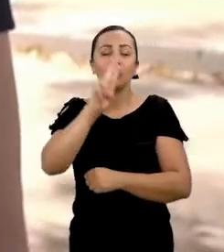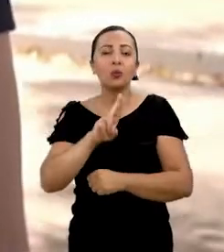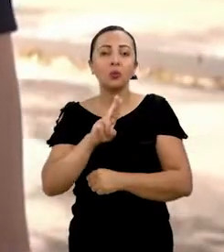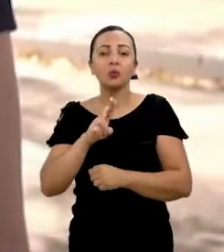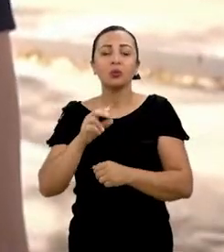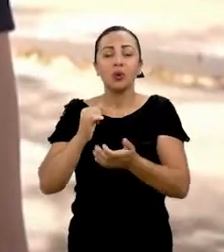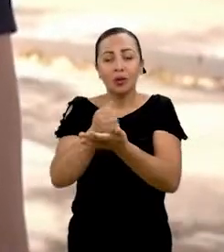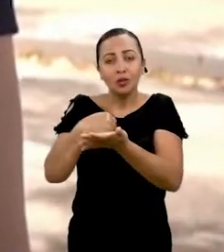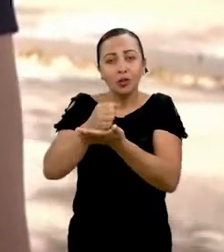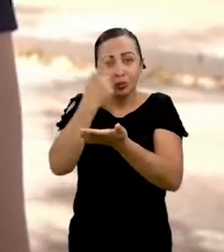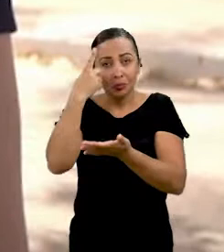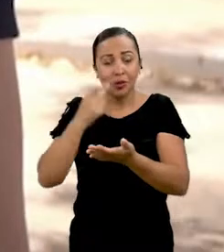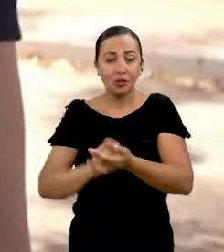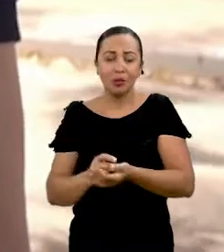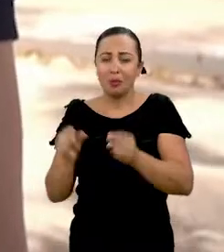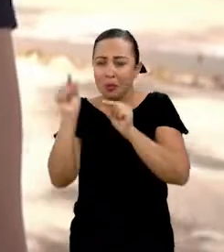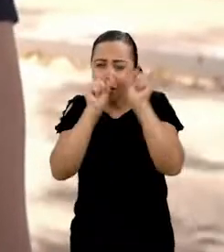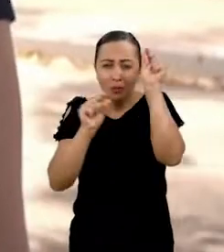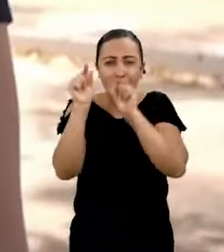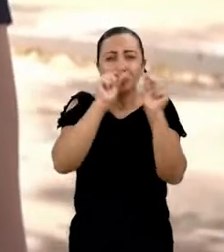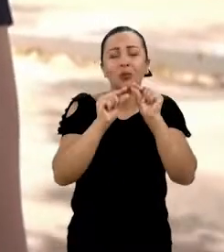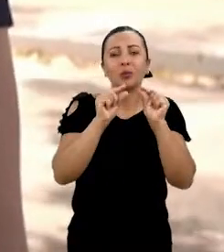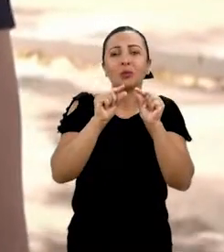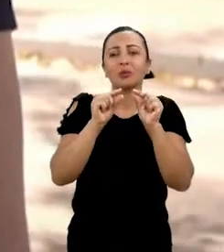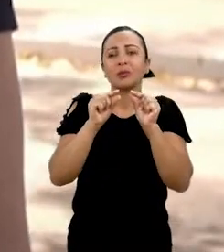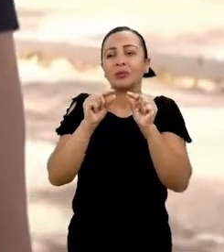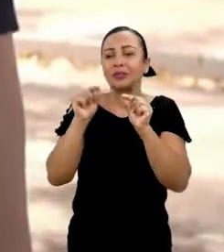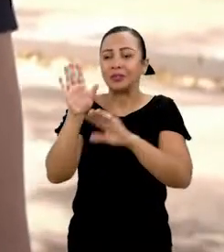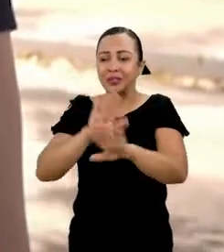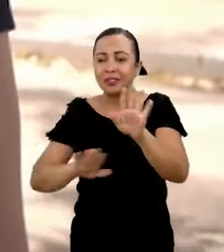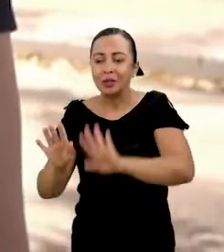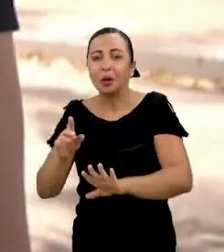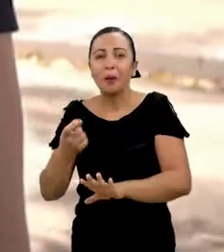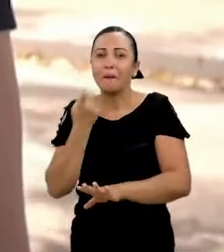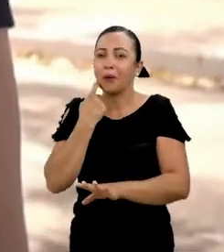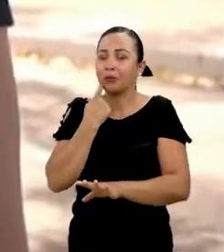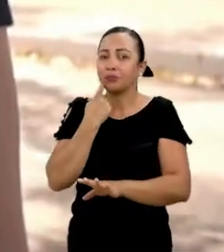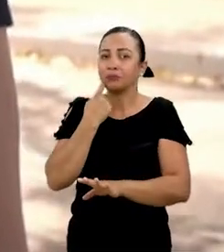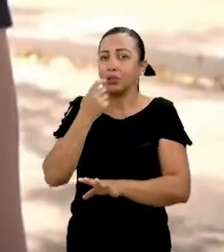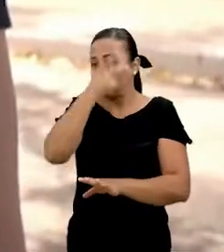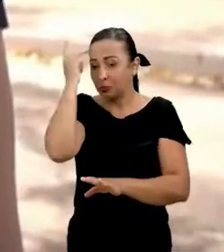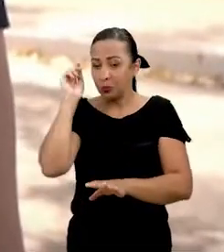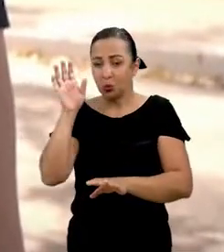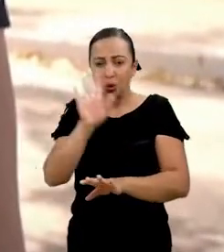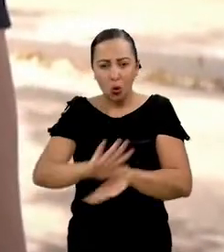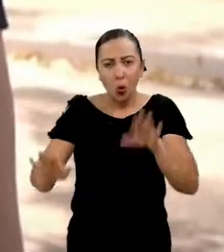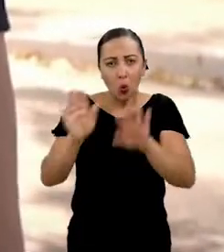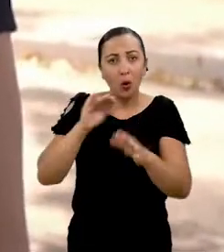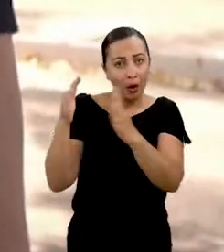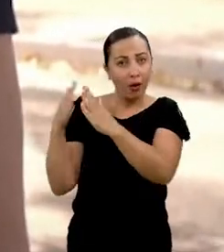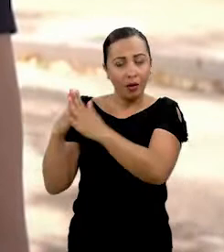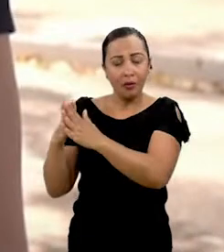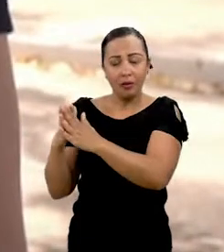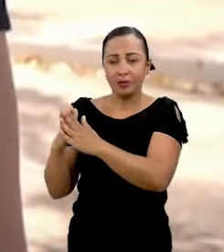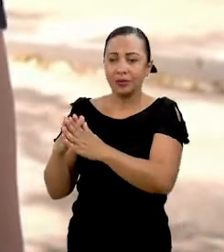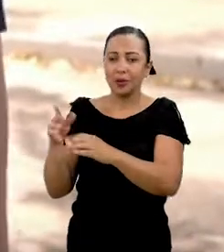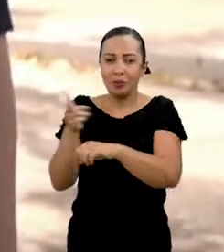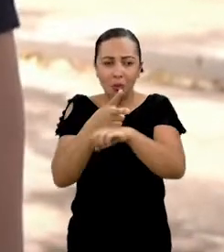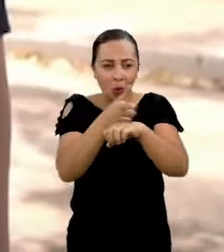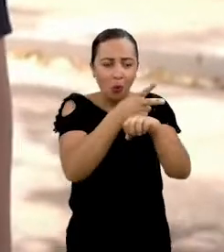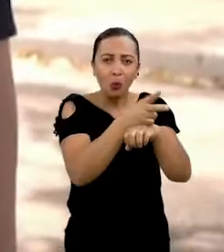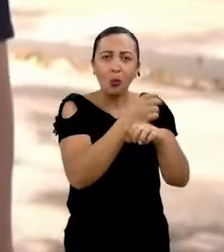de antimicrobianos por criadores de peixe. Né? Então, os criadores em cativeiro muitas vezes acabam